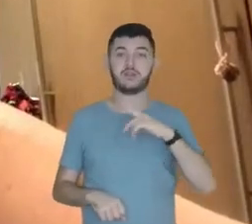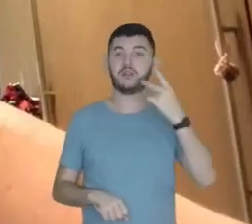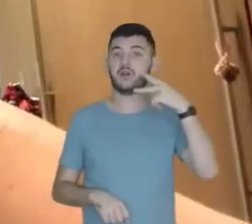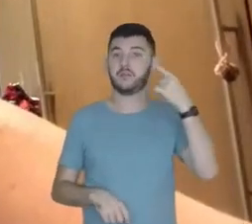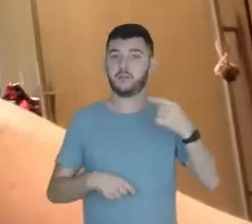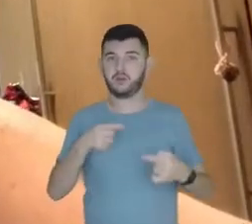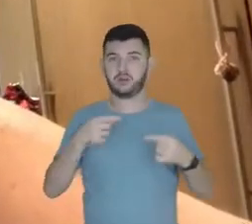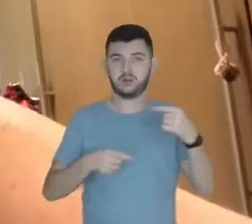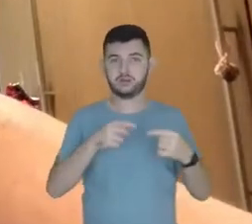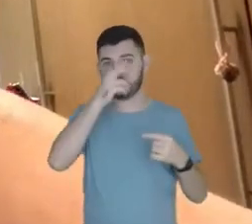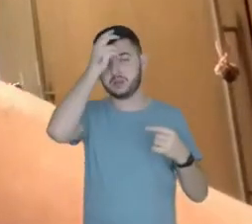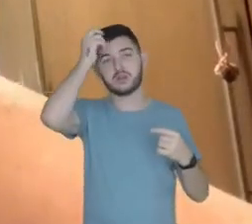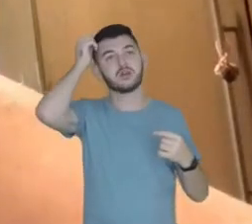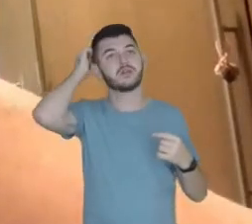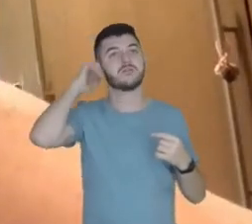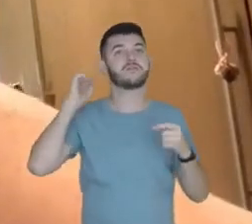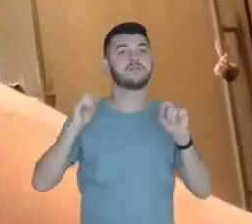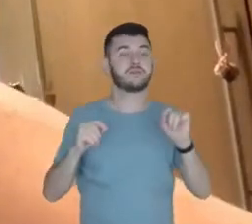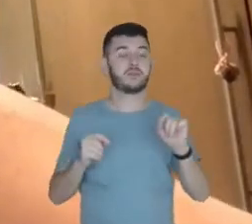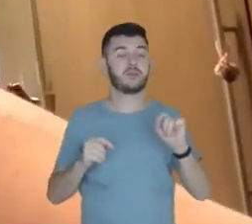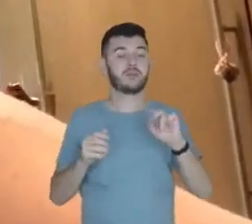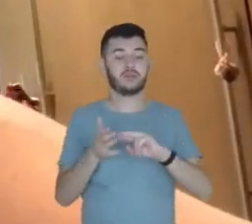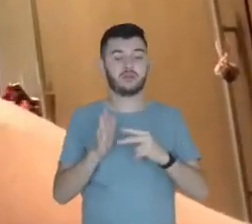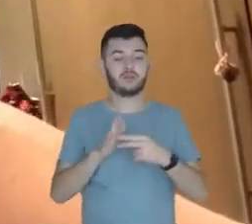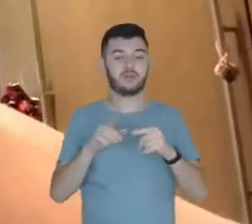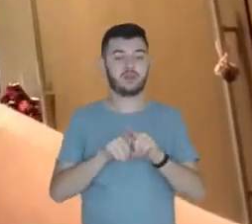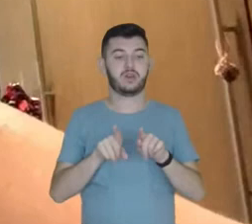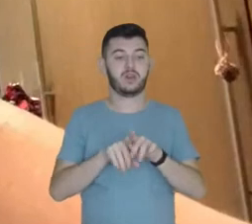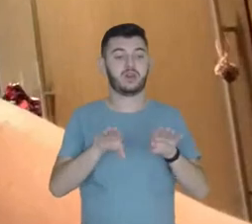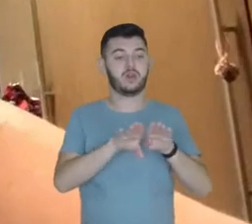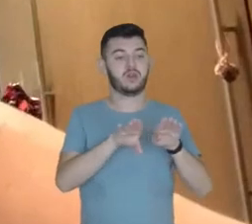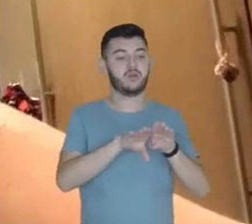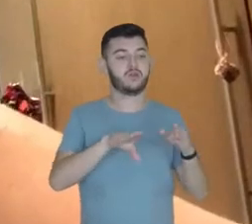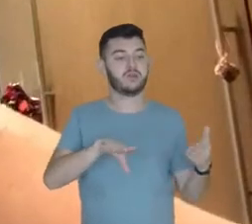de universalização do acesso ao ensino superior